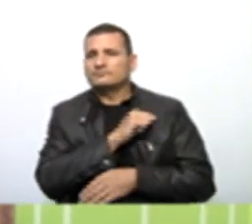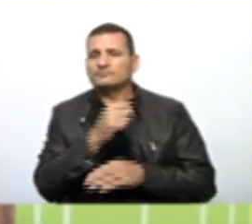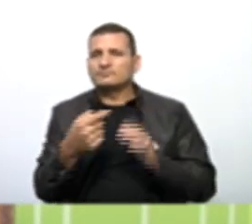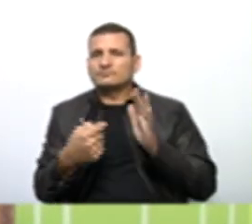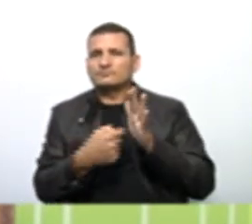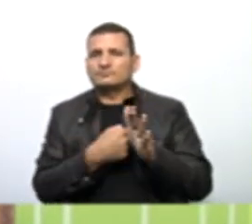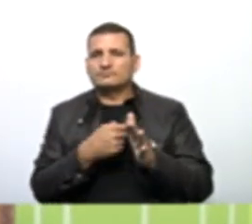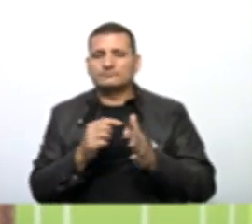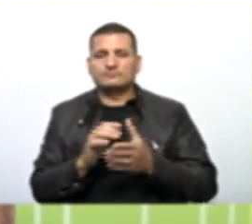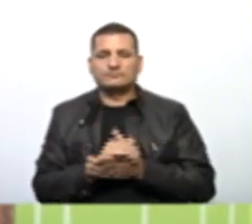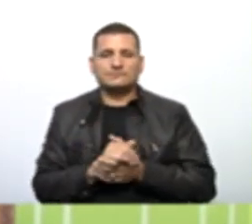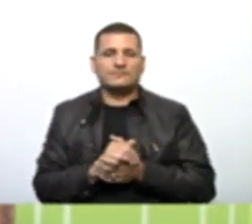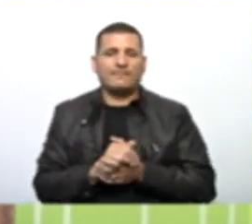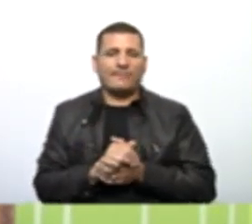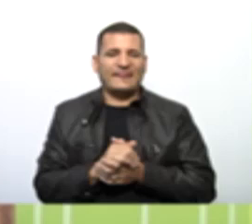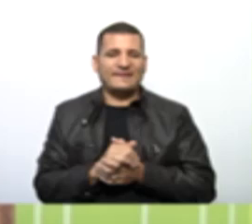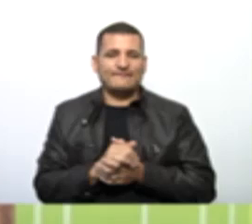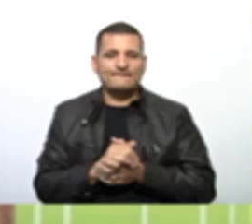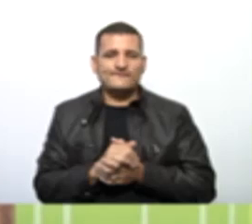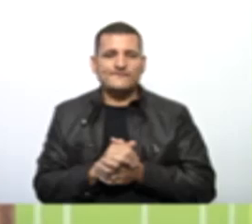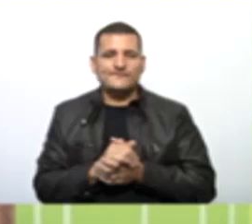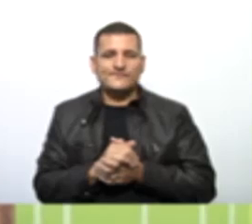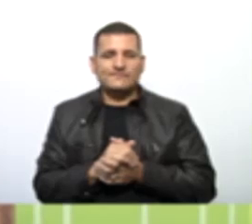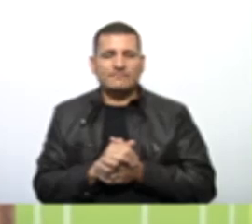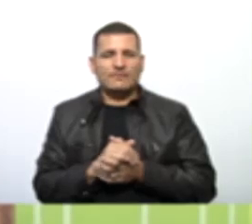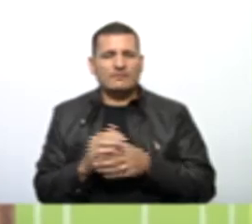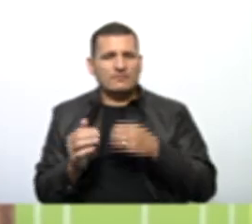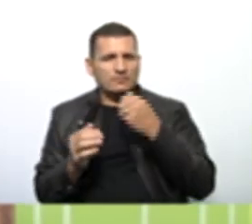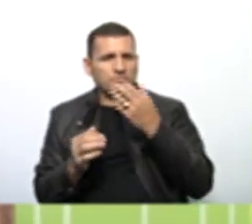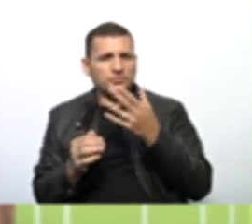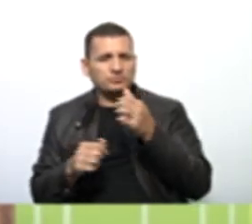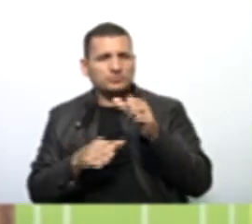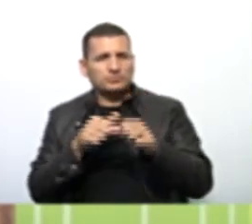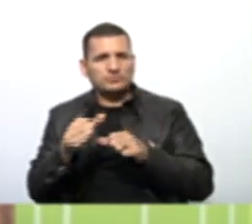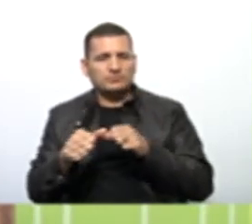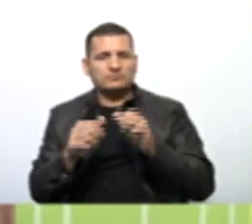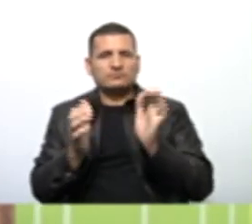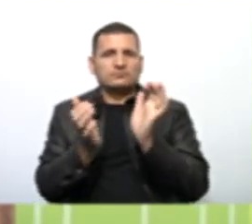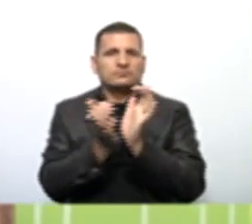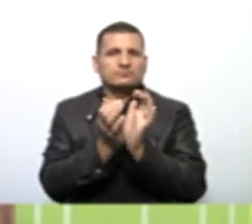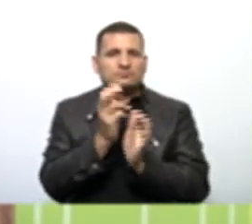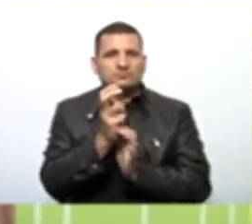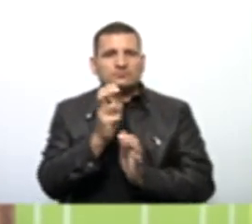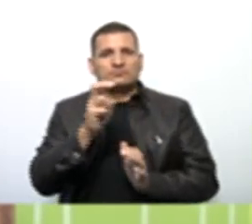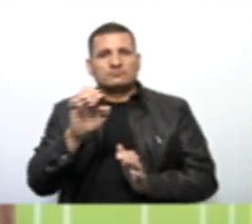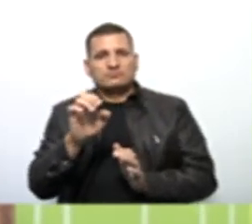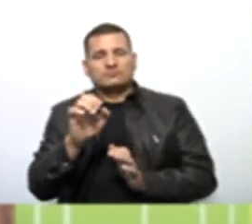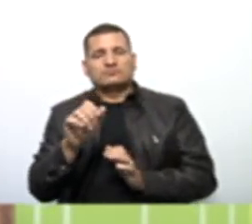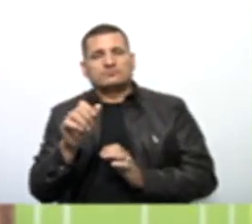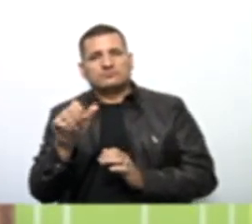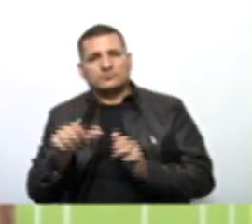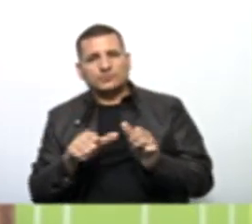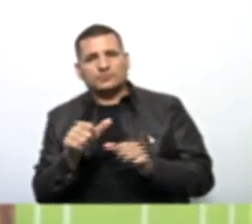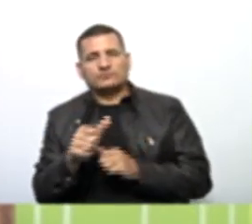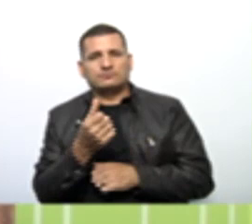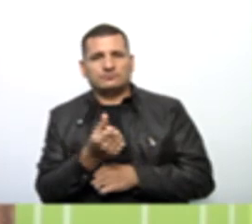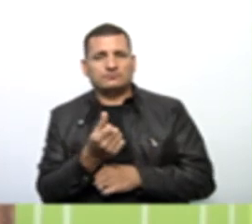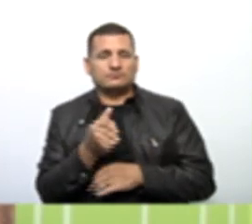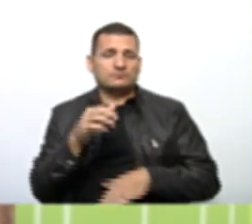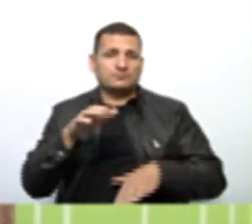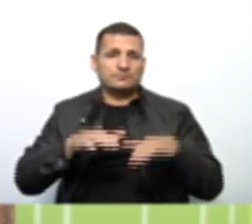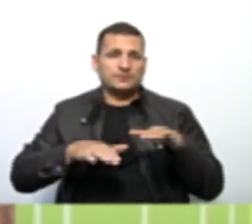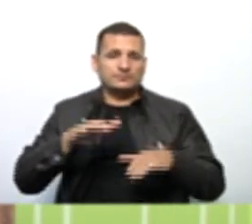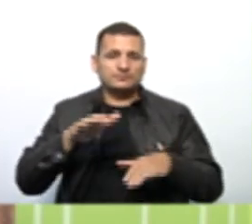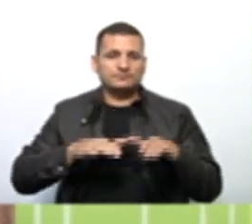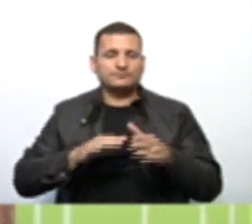isso josé wilson a vale a pena eu trocar categoria 5e por seis vai depender porque